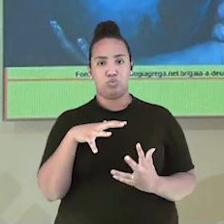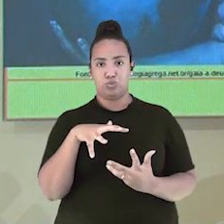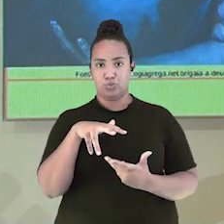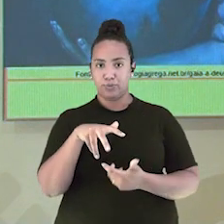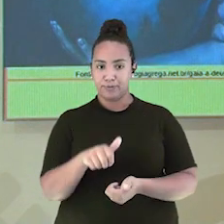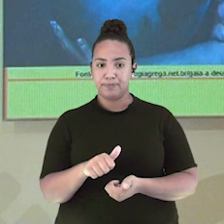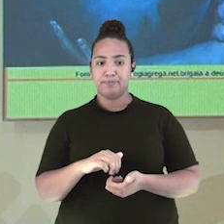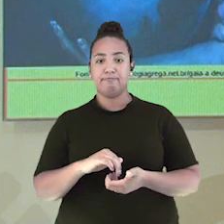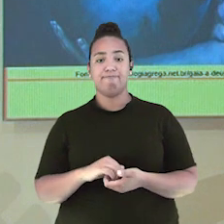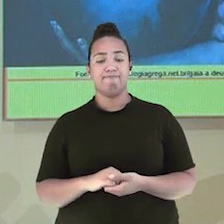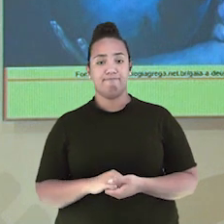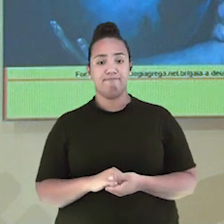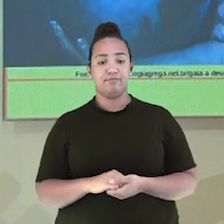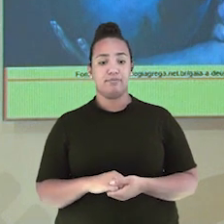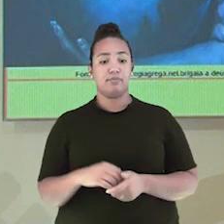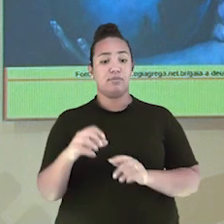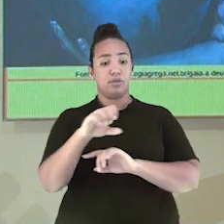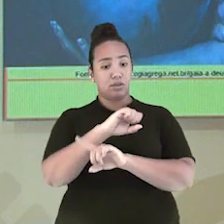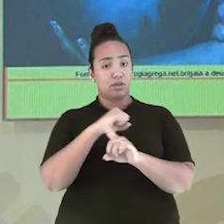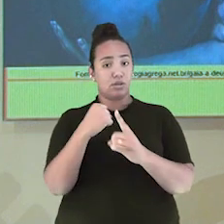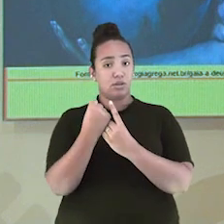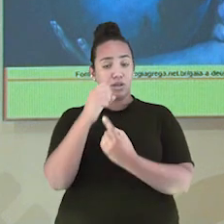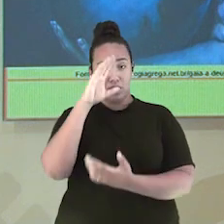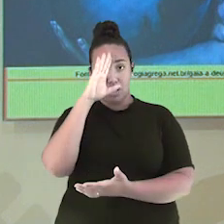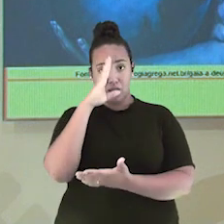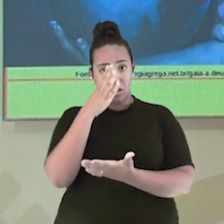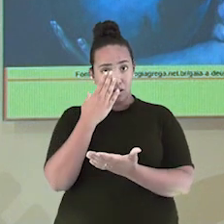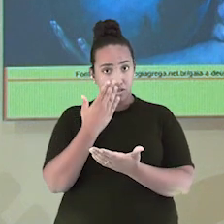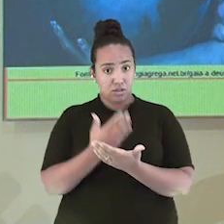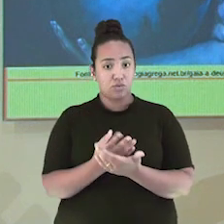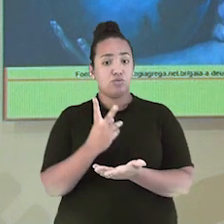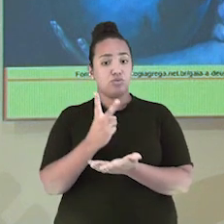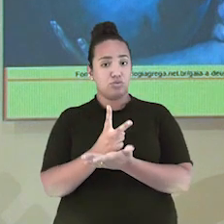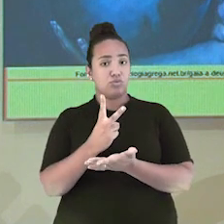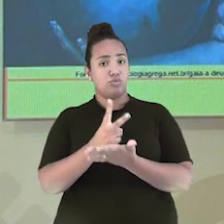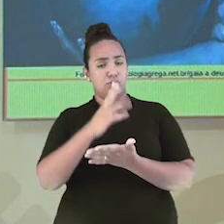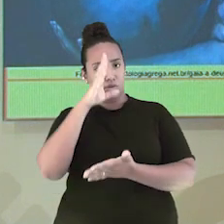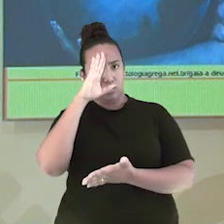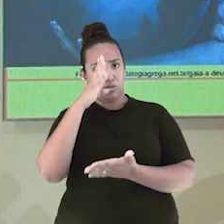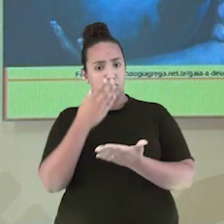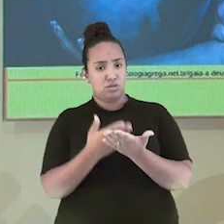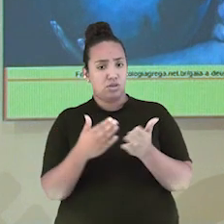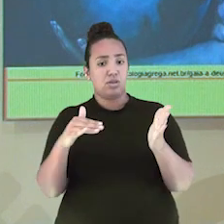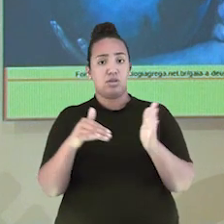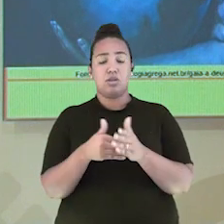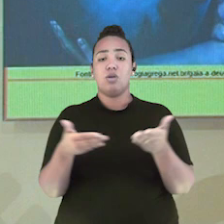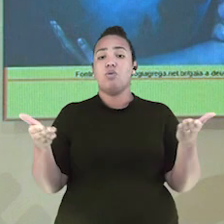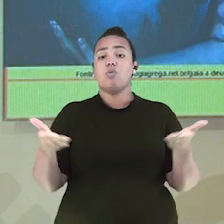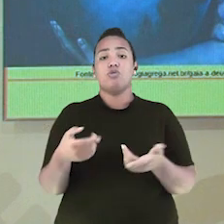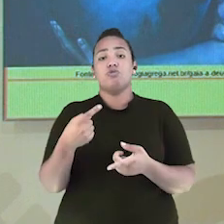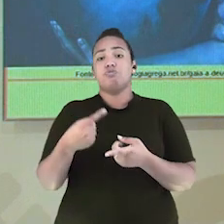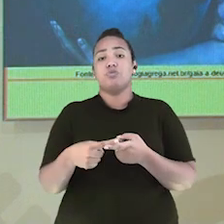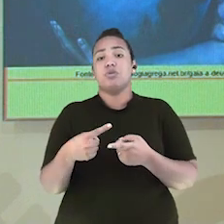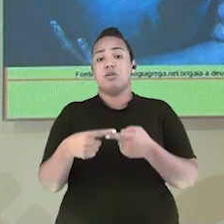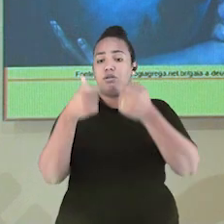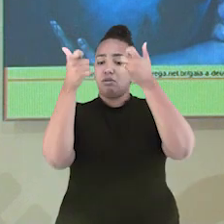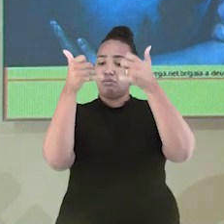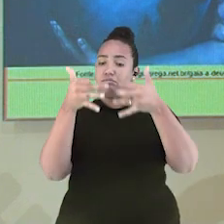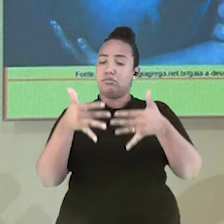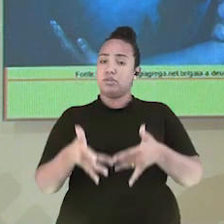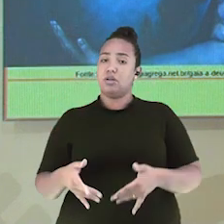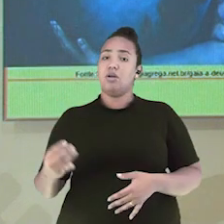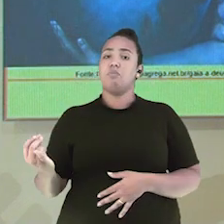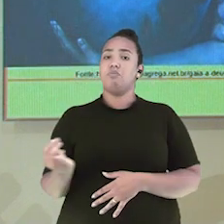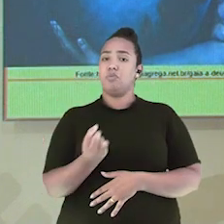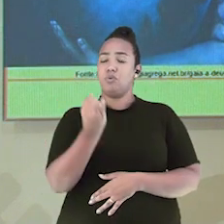Terra. E muitas dessas sociedades acreditavam e ainda acreditam nessa explicação, pois para ela é uma explicação